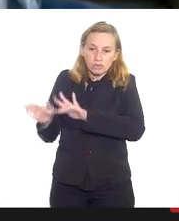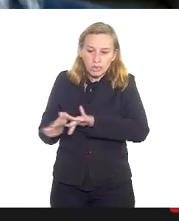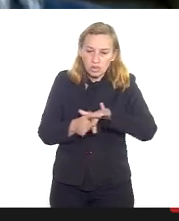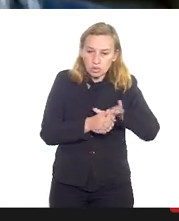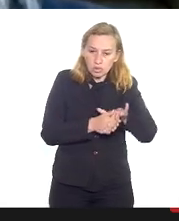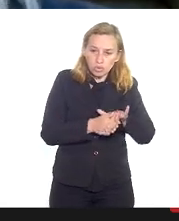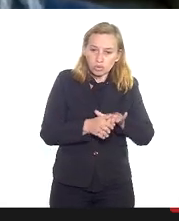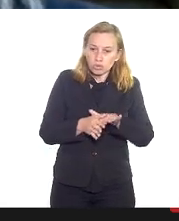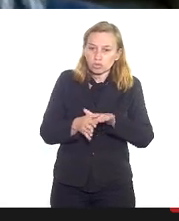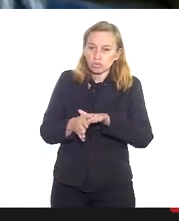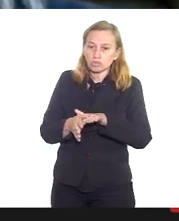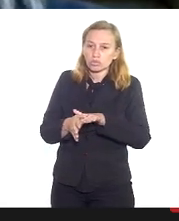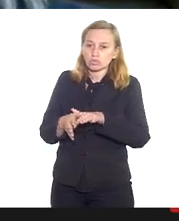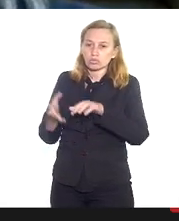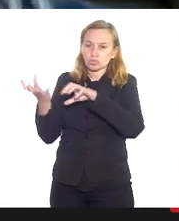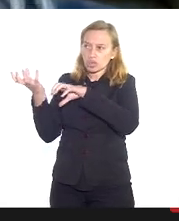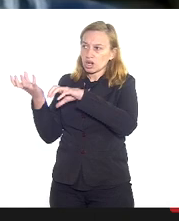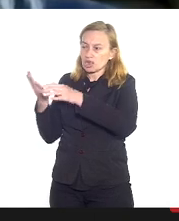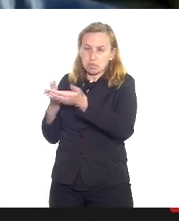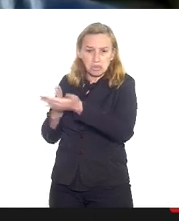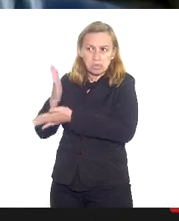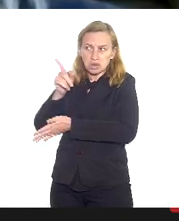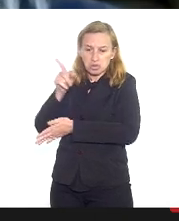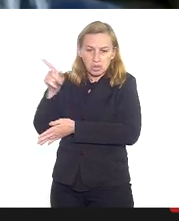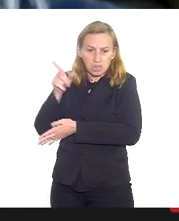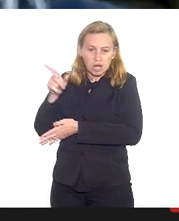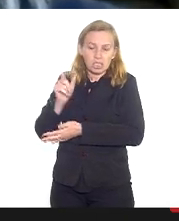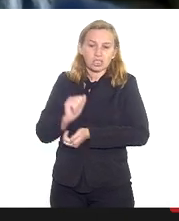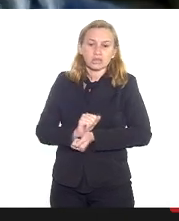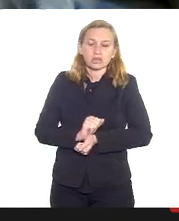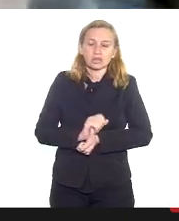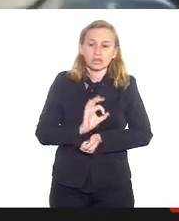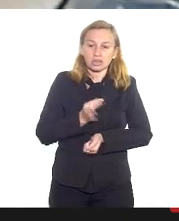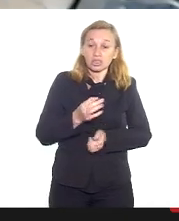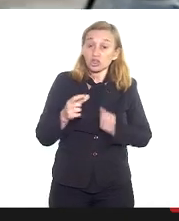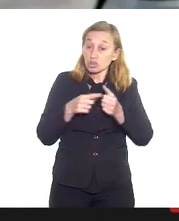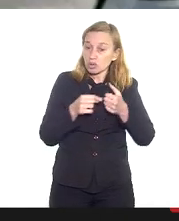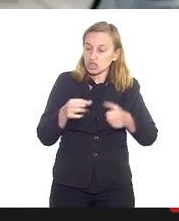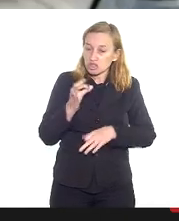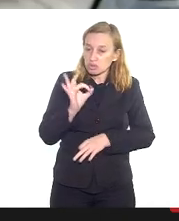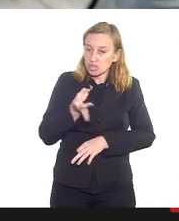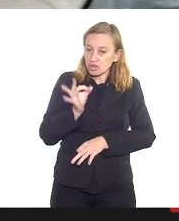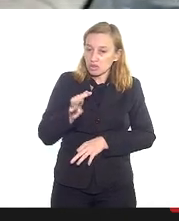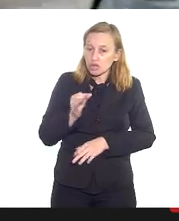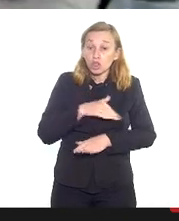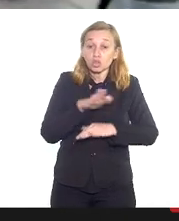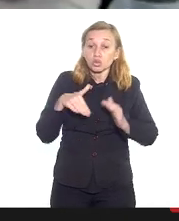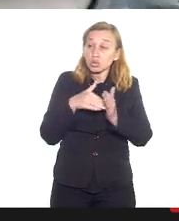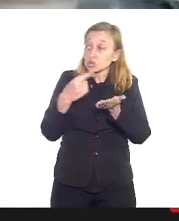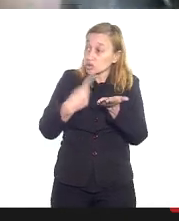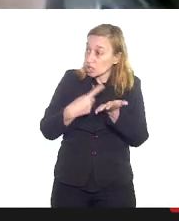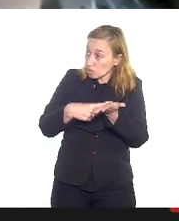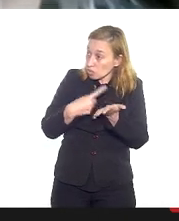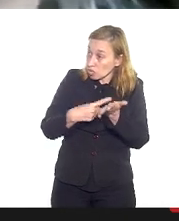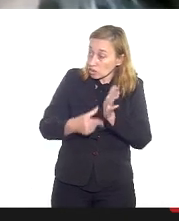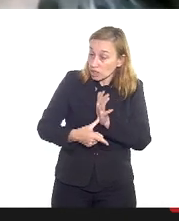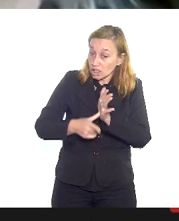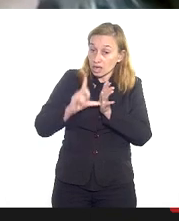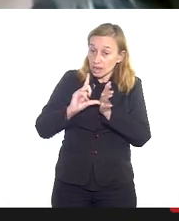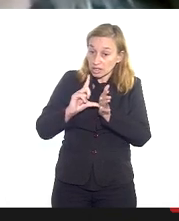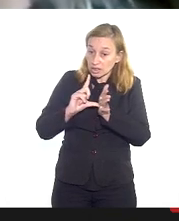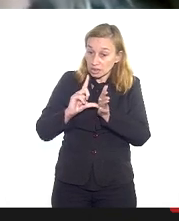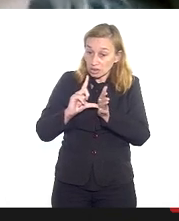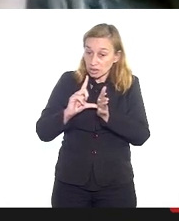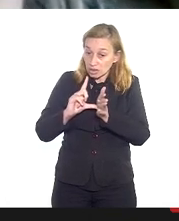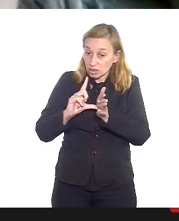Congresso, tranquilamente, e ela tinha um artigo fulminante. Todos os acordos anteriores ficavam